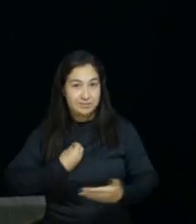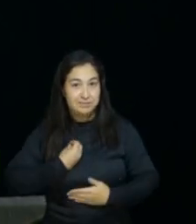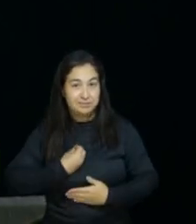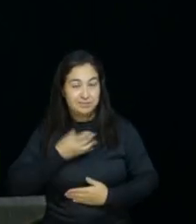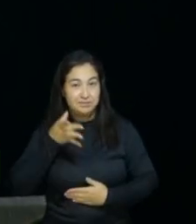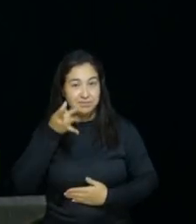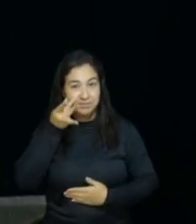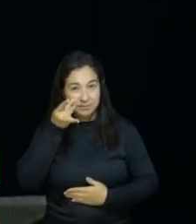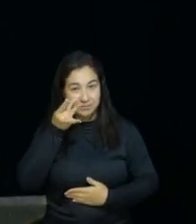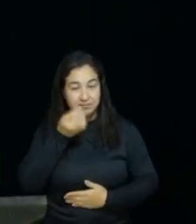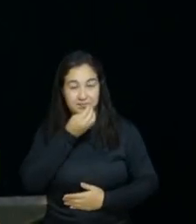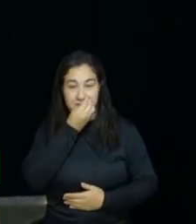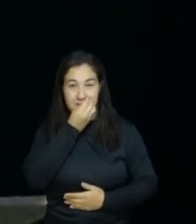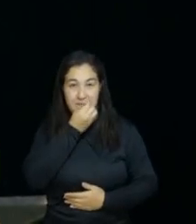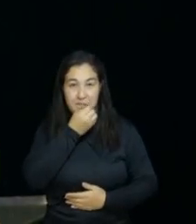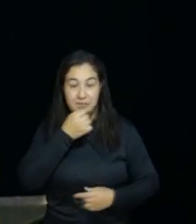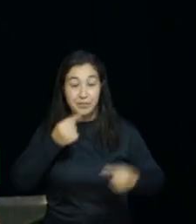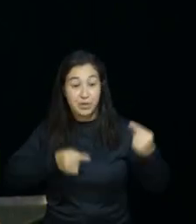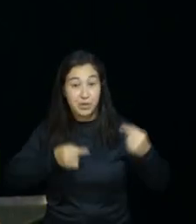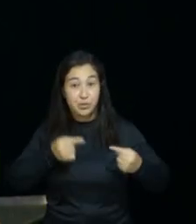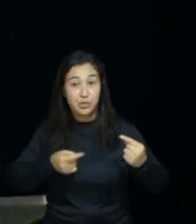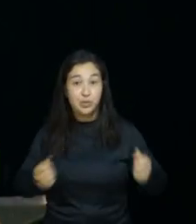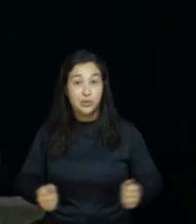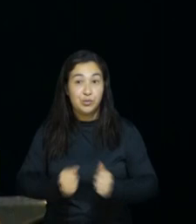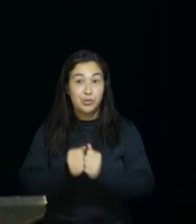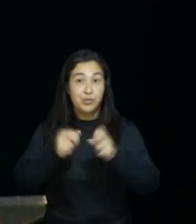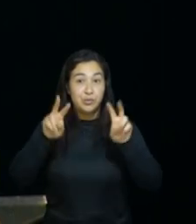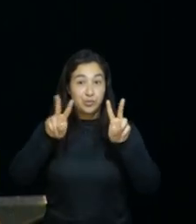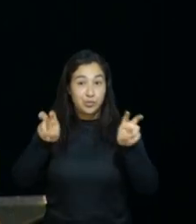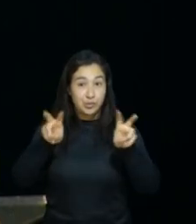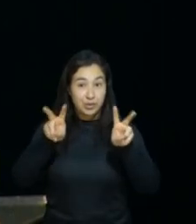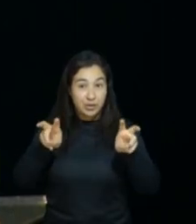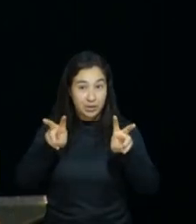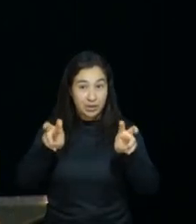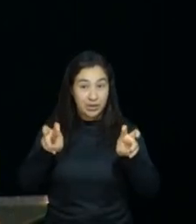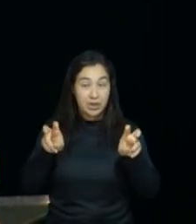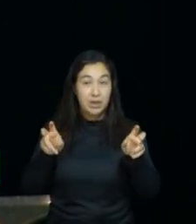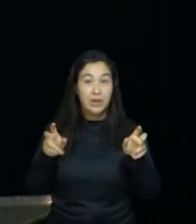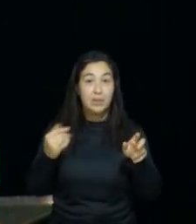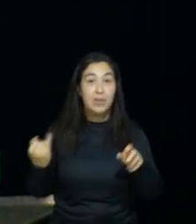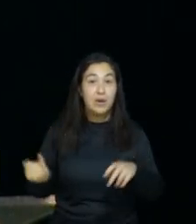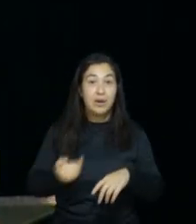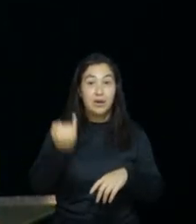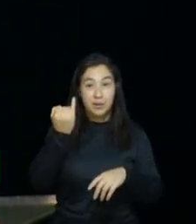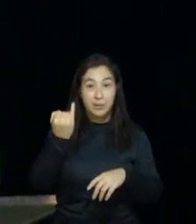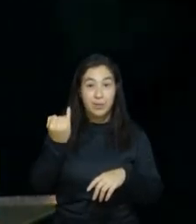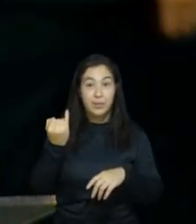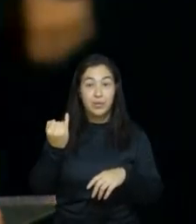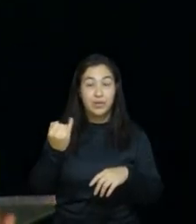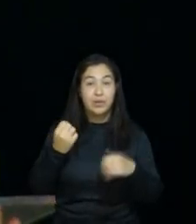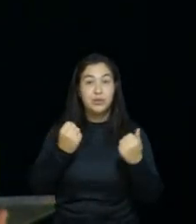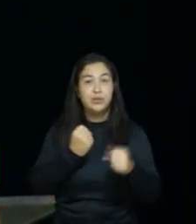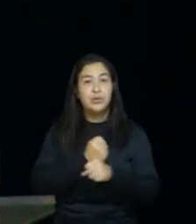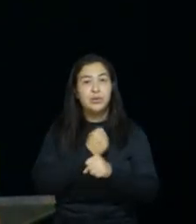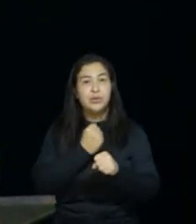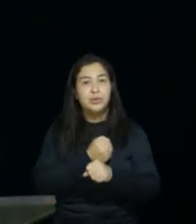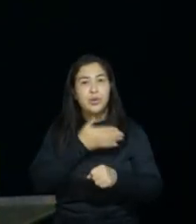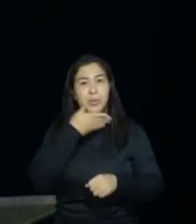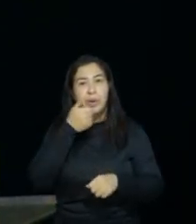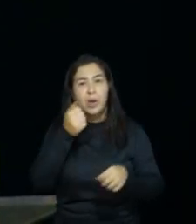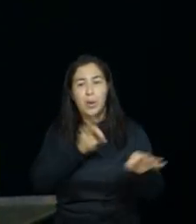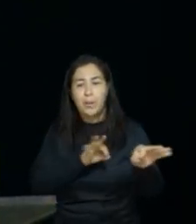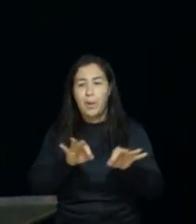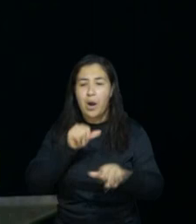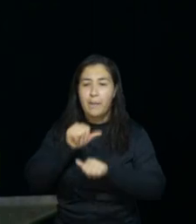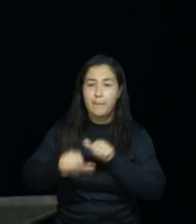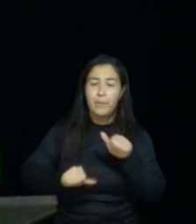nossa cidade, discutindo temas e assuntos importantes na construção e na melhoria dessa